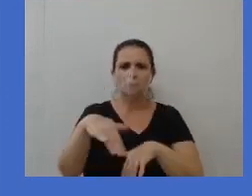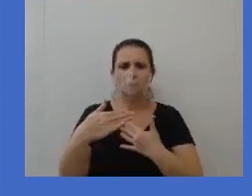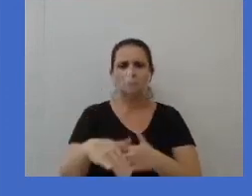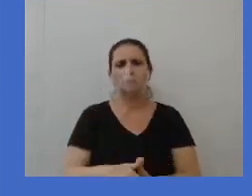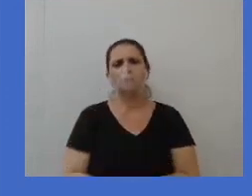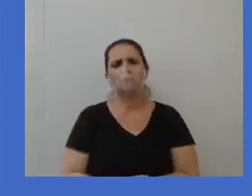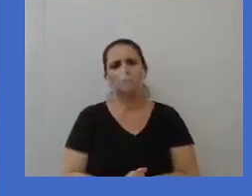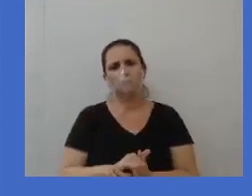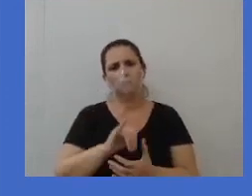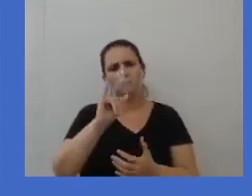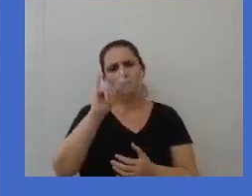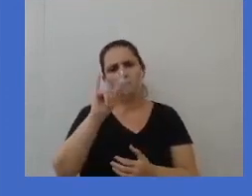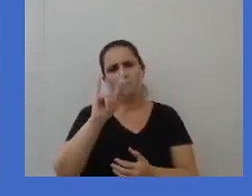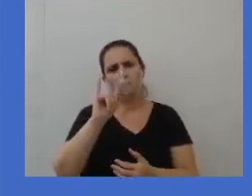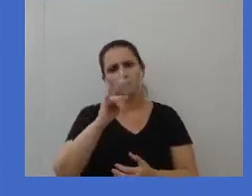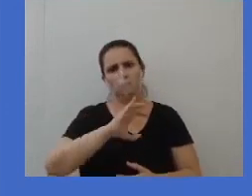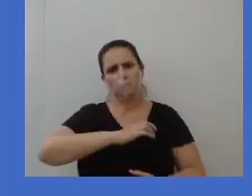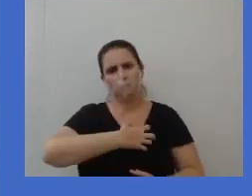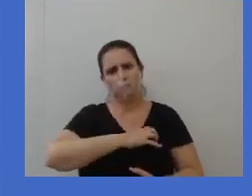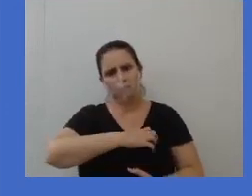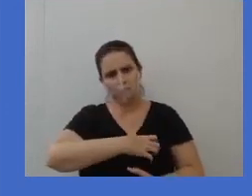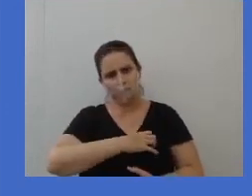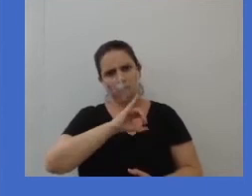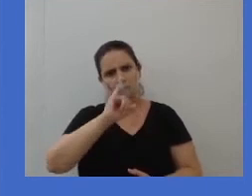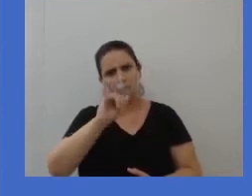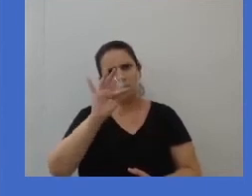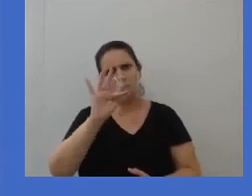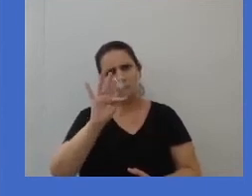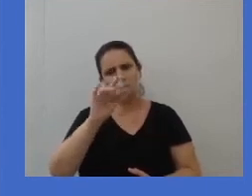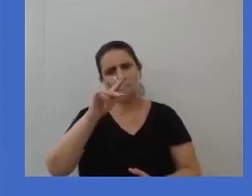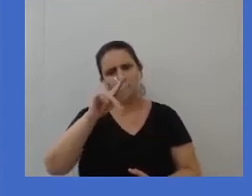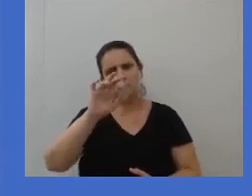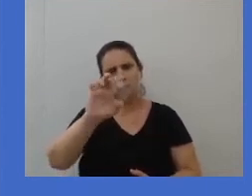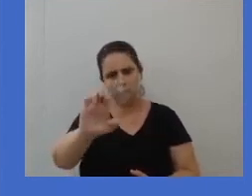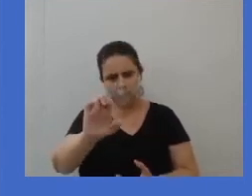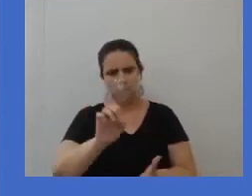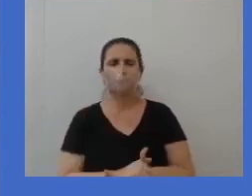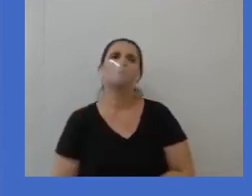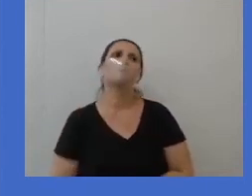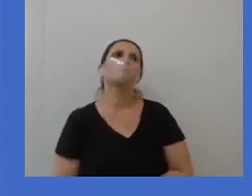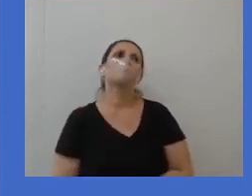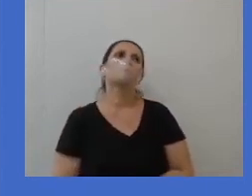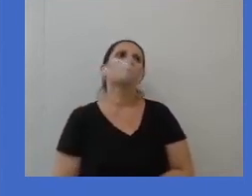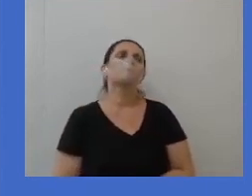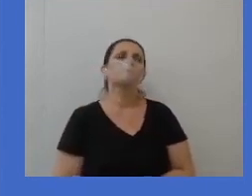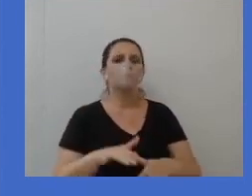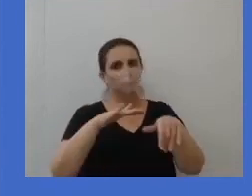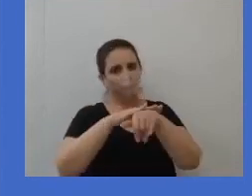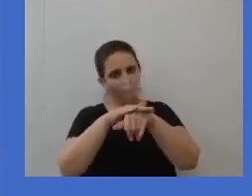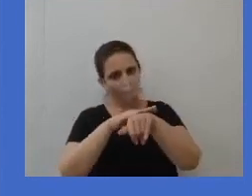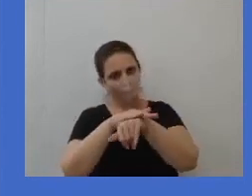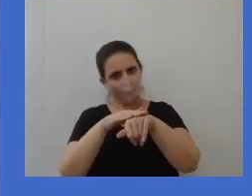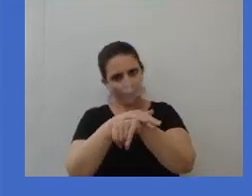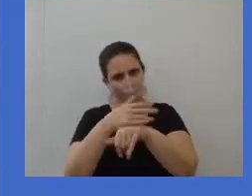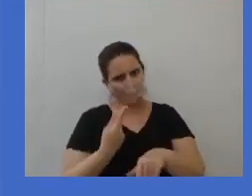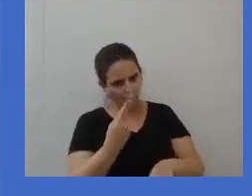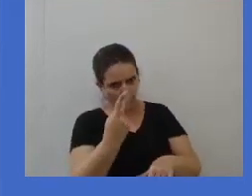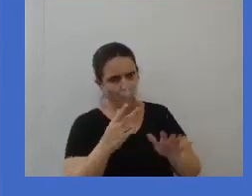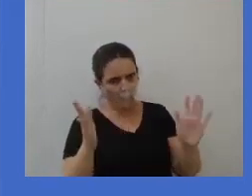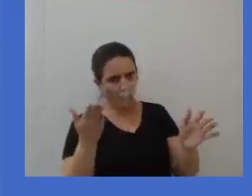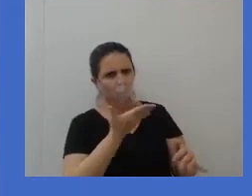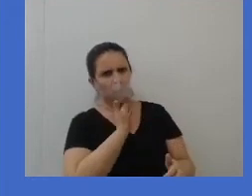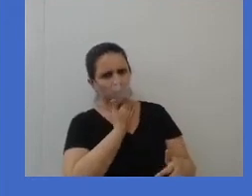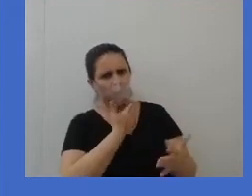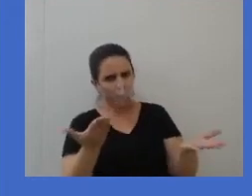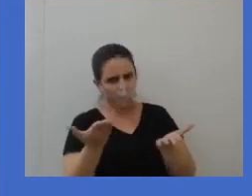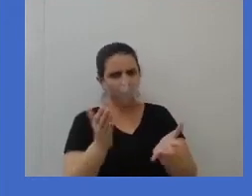ao Instituto Federal de Pernambuco, o famoso IFPE. Vamos conversar aqui, vamos lá, vamos bater